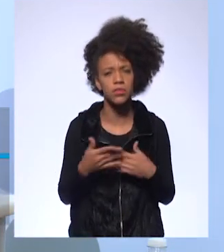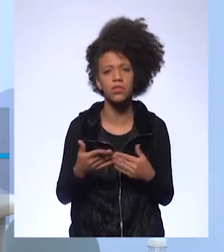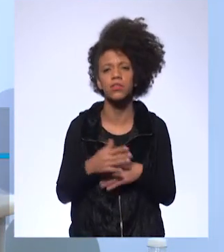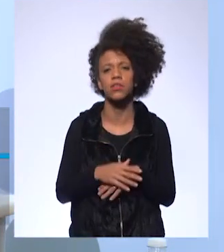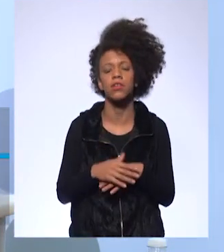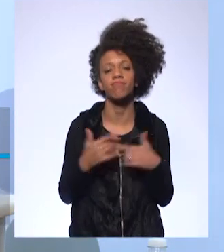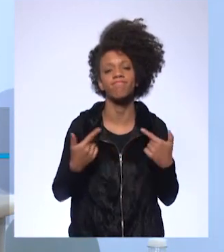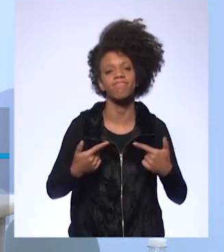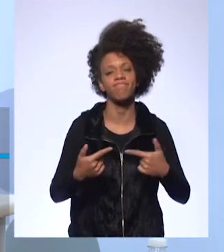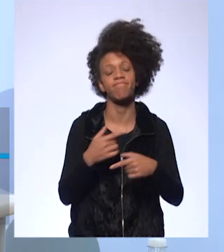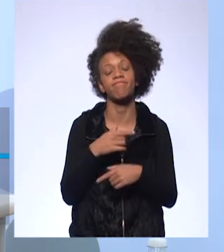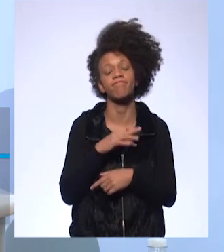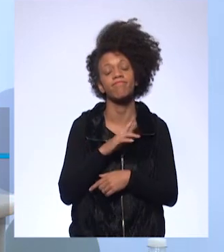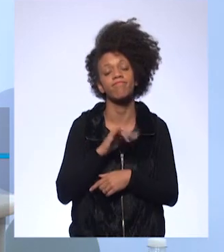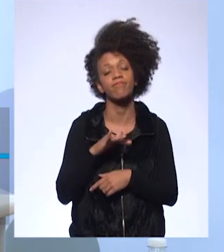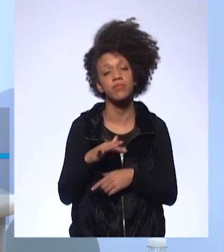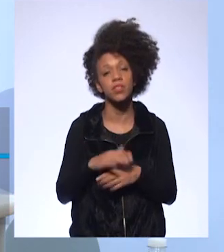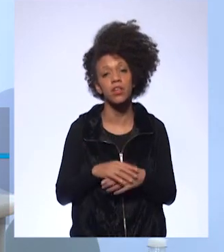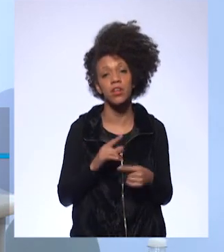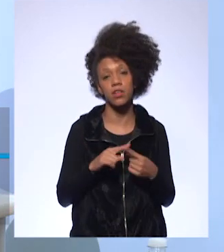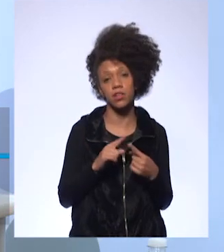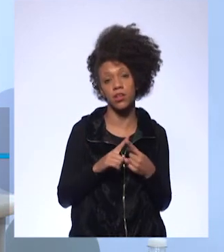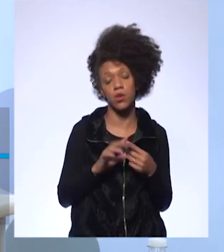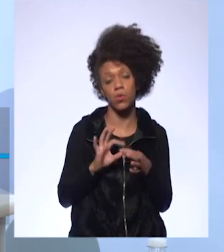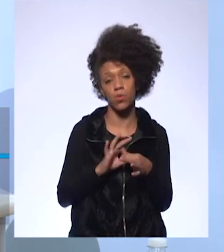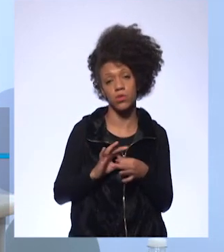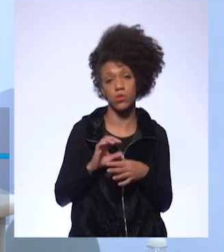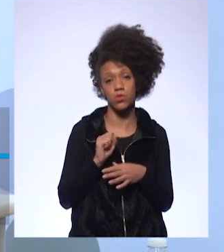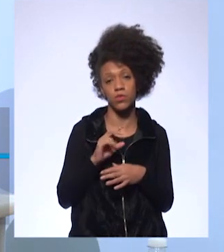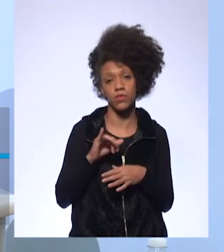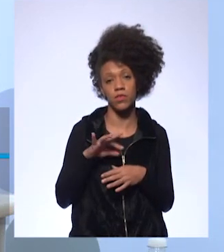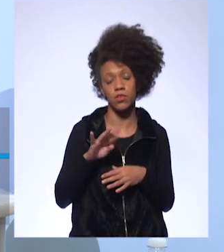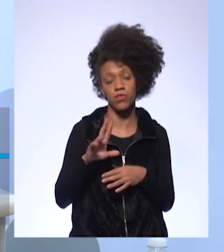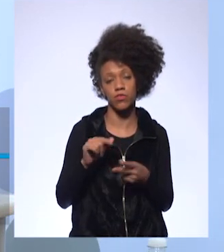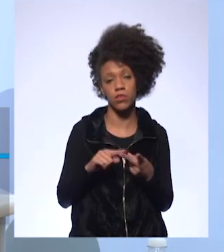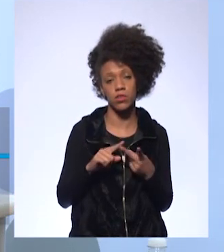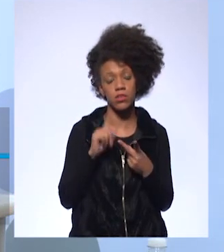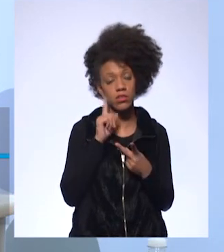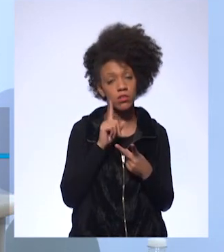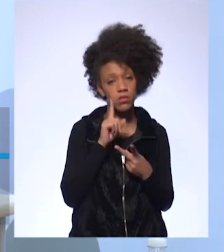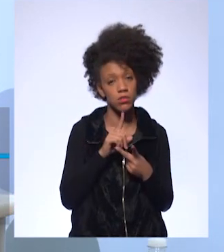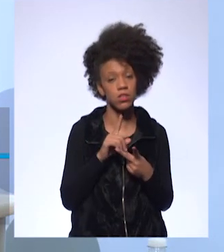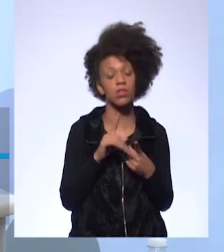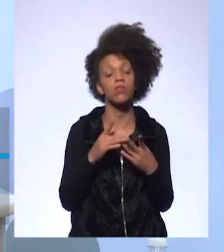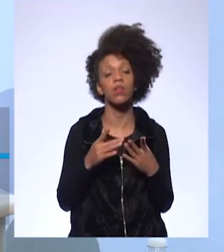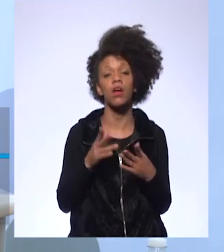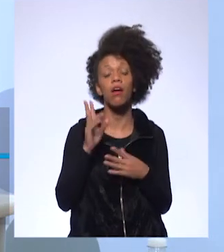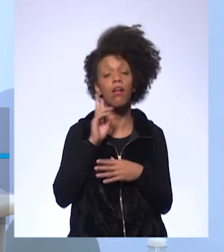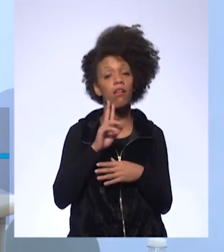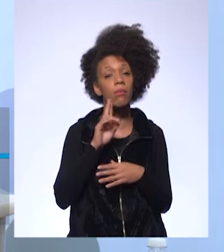Guerra Fria, era basicamente a União Soviética e Estados Unidos que tinham as ogivas nucleares, né? Lembrando que